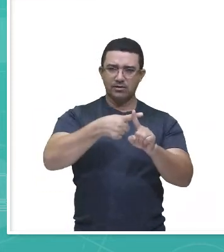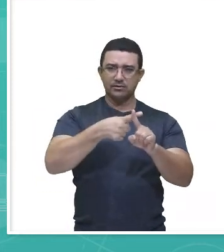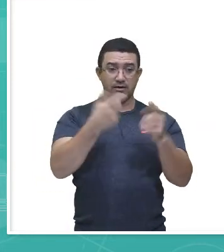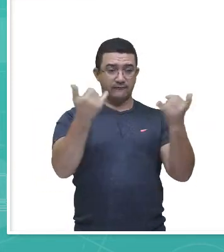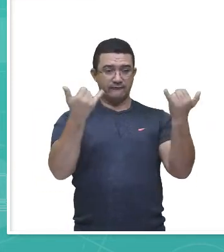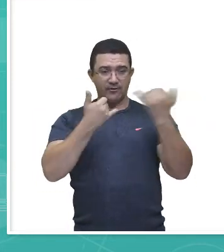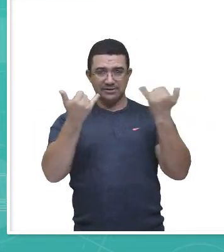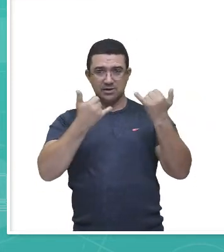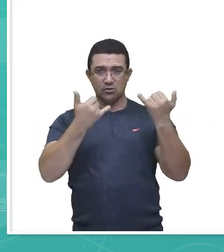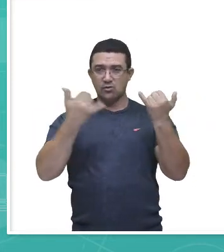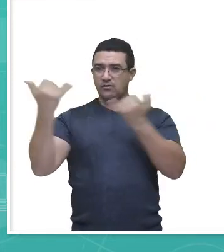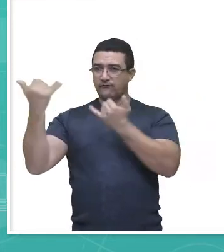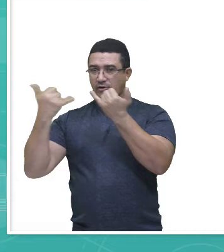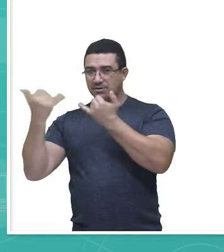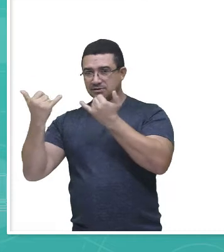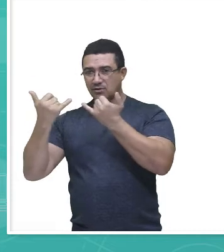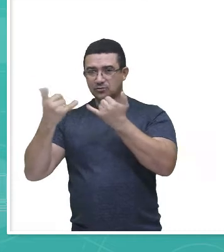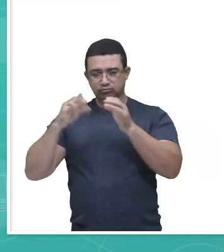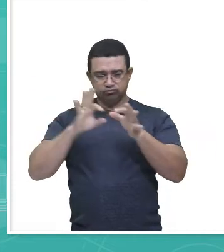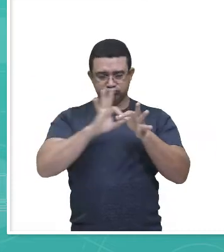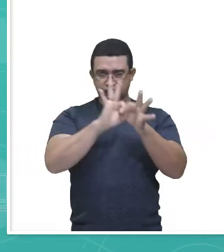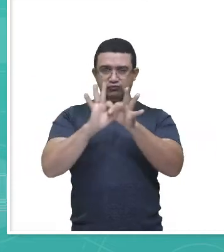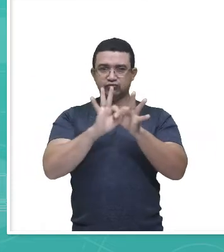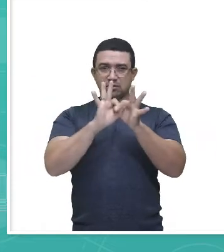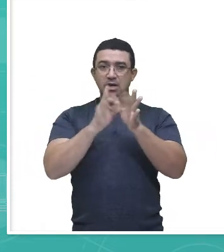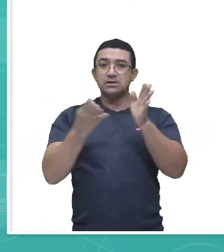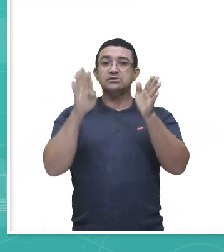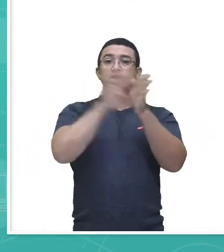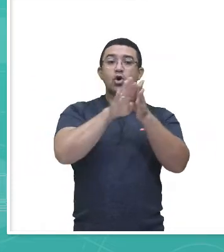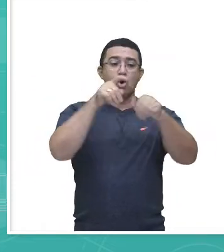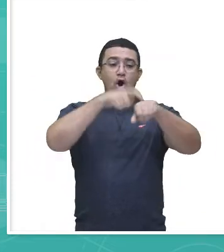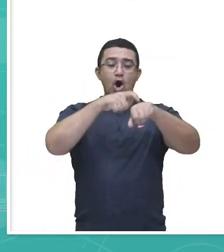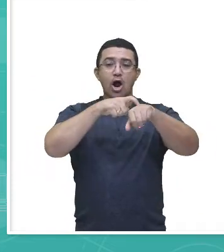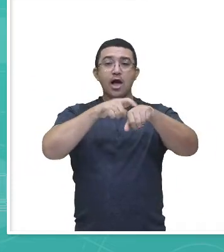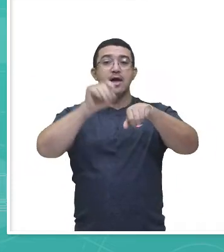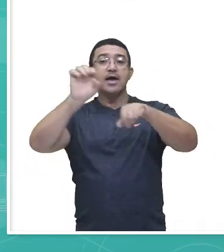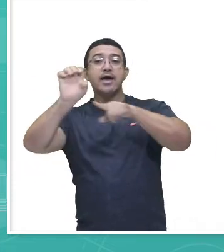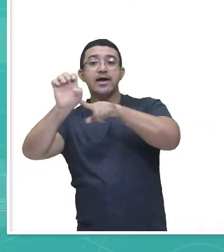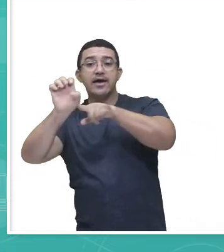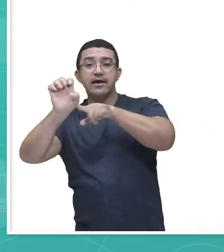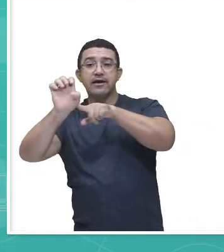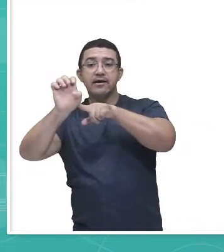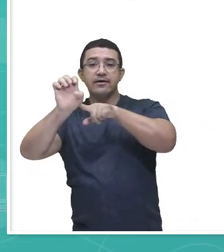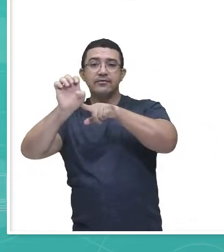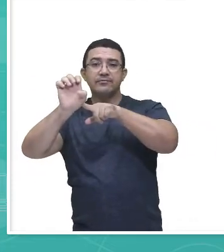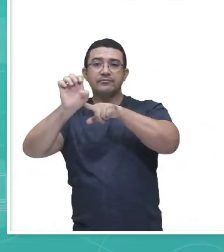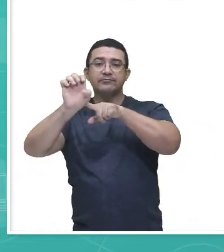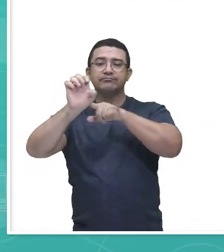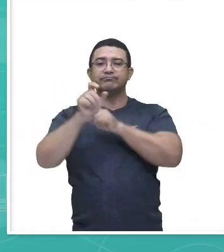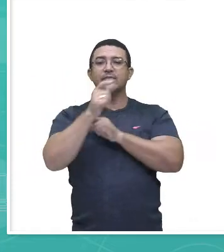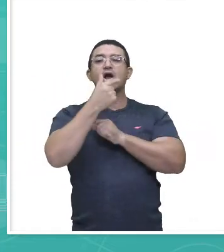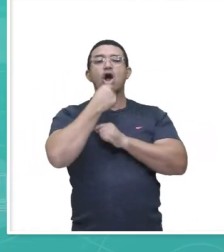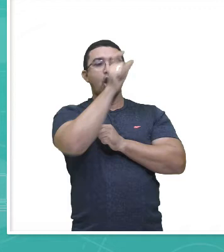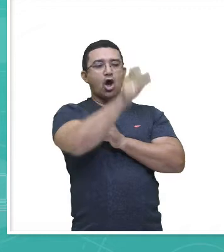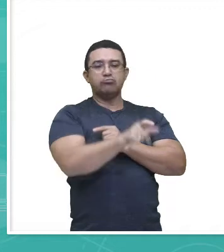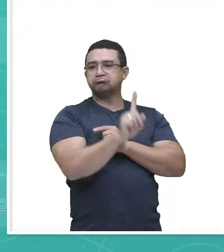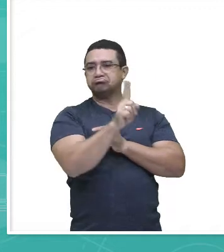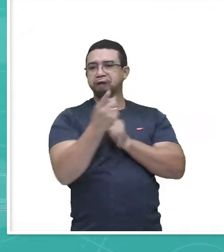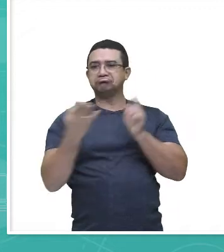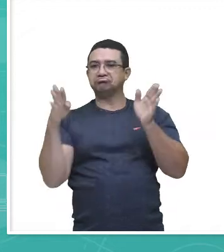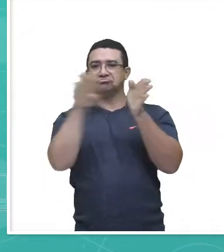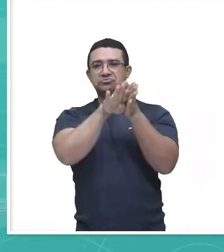informação à outra. Então, aqui, chegou a hora e ele não aparecia.